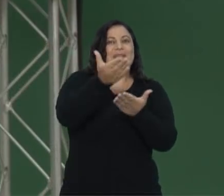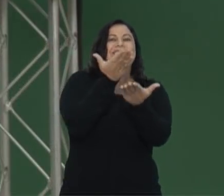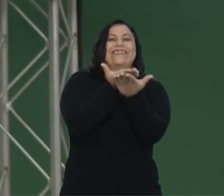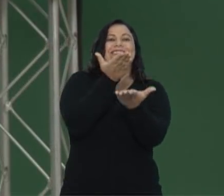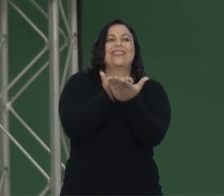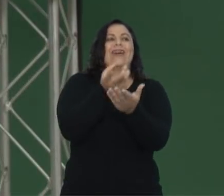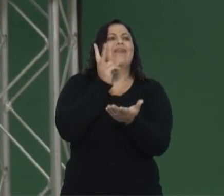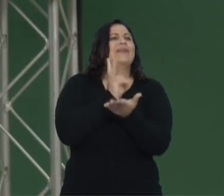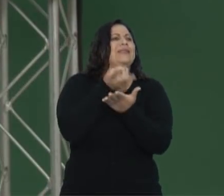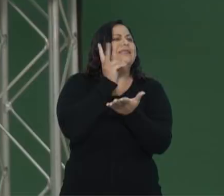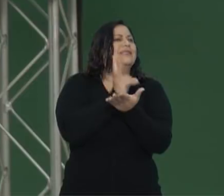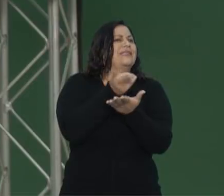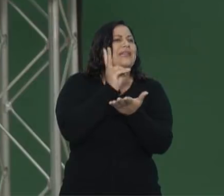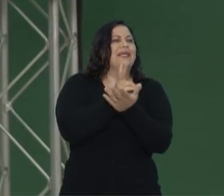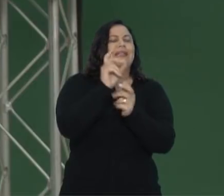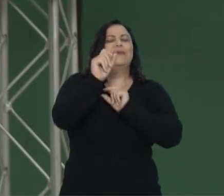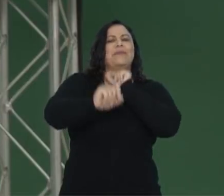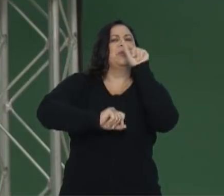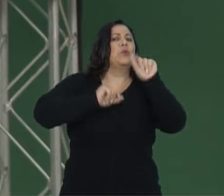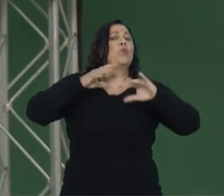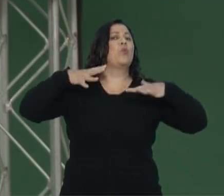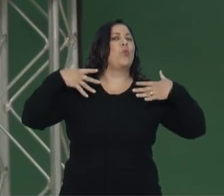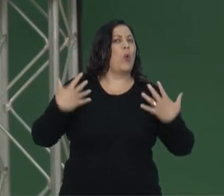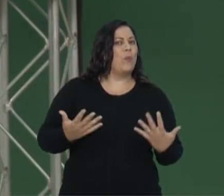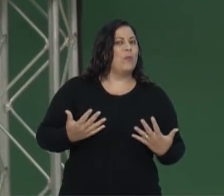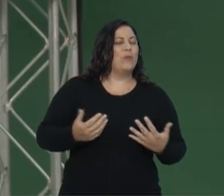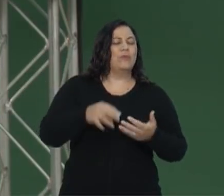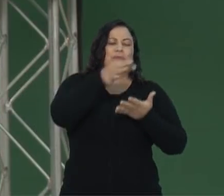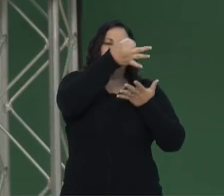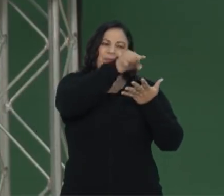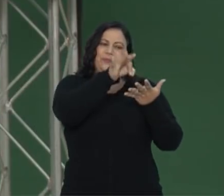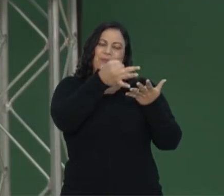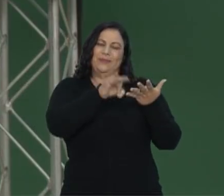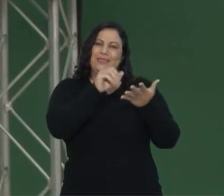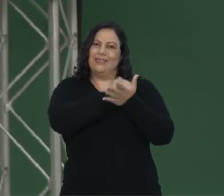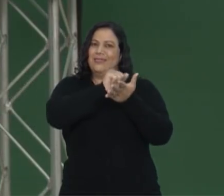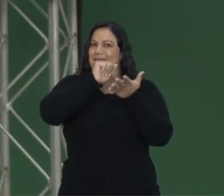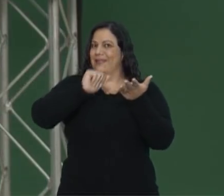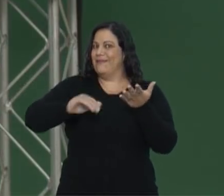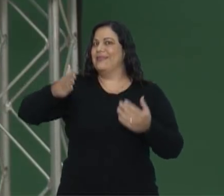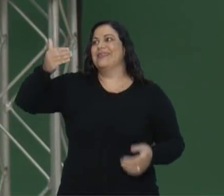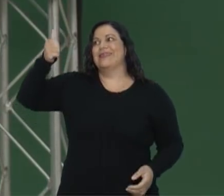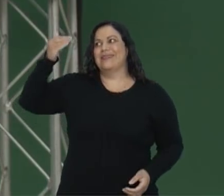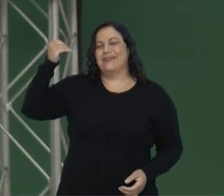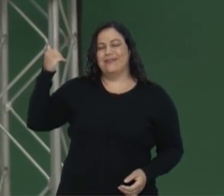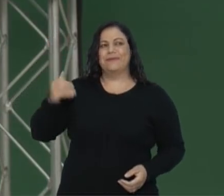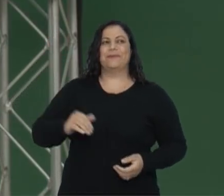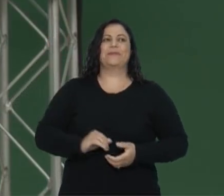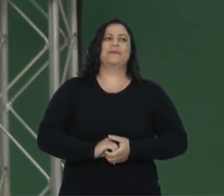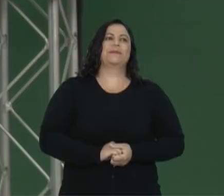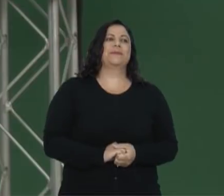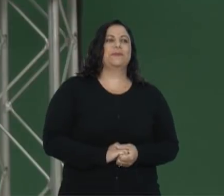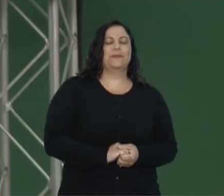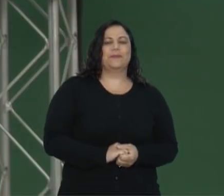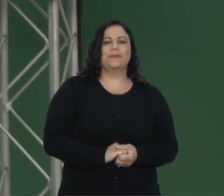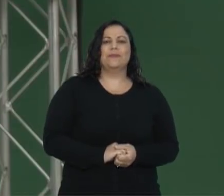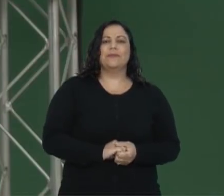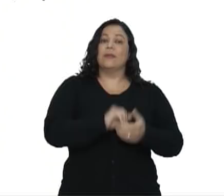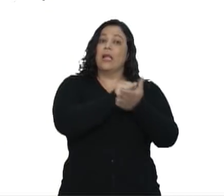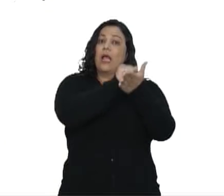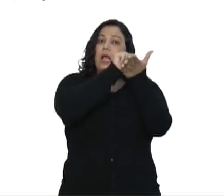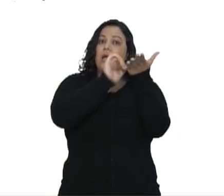como? Corrigindo os exercícios da aula anterior. Então vamos lá? Acompanhem comigo. Atividade número